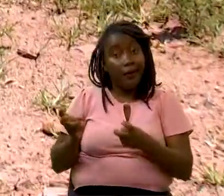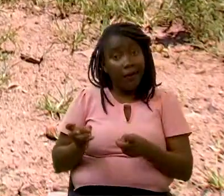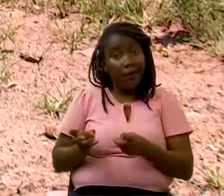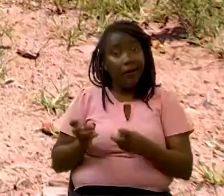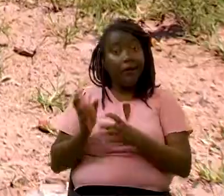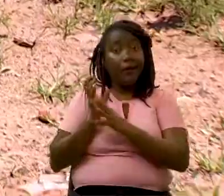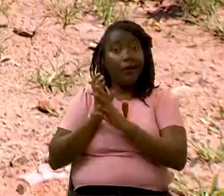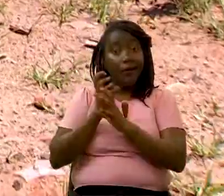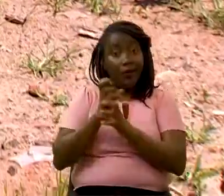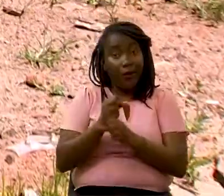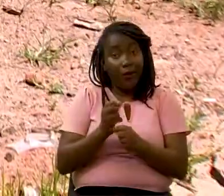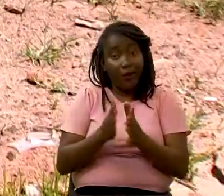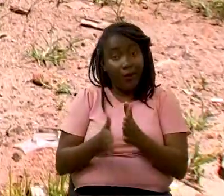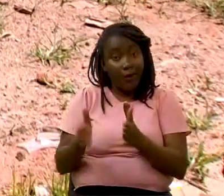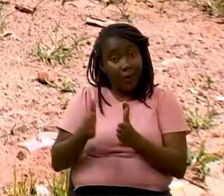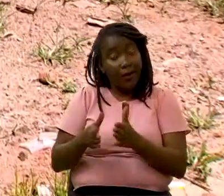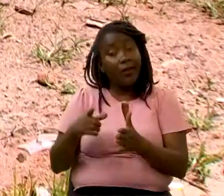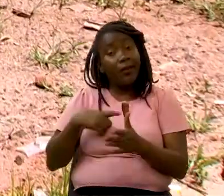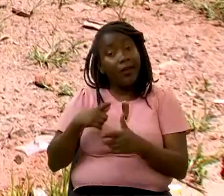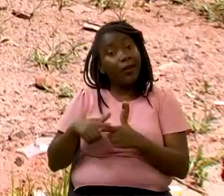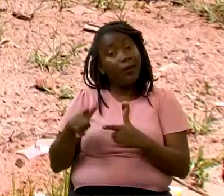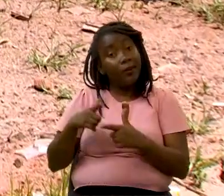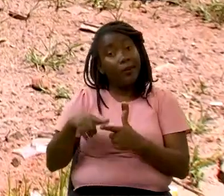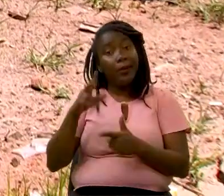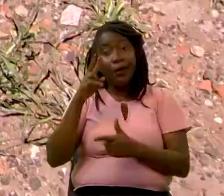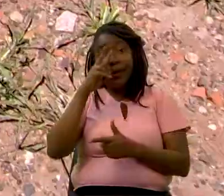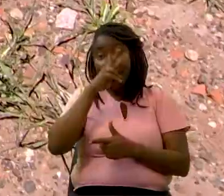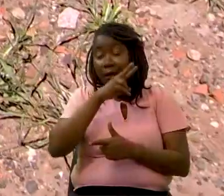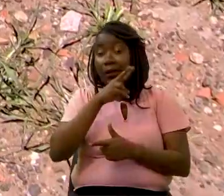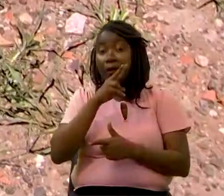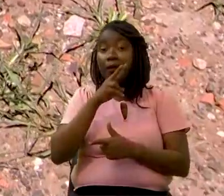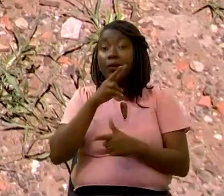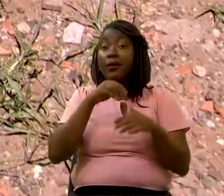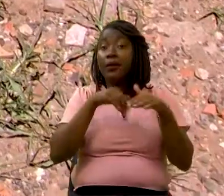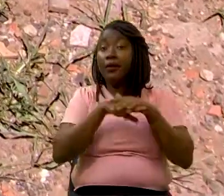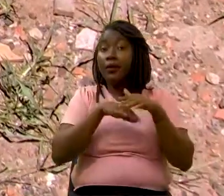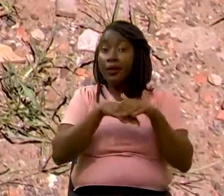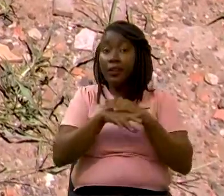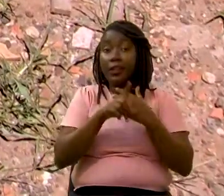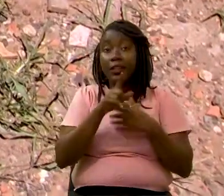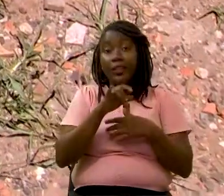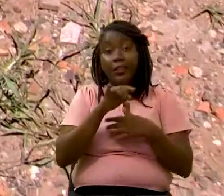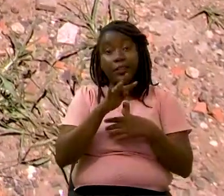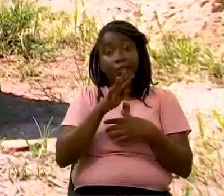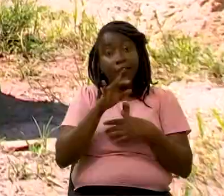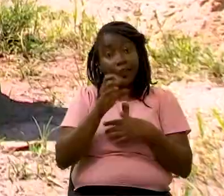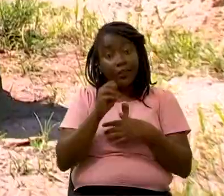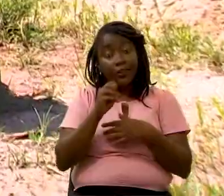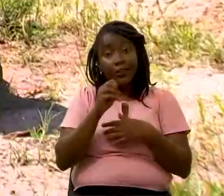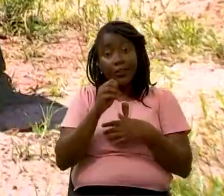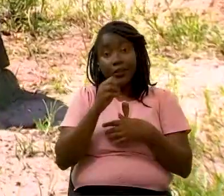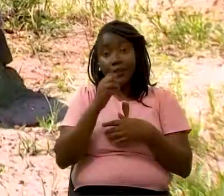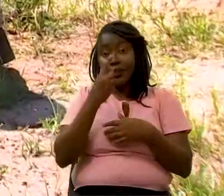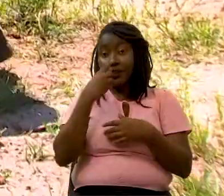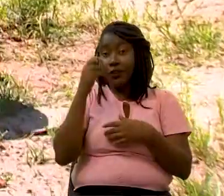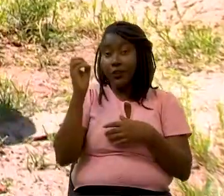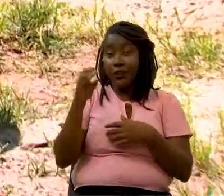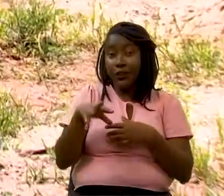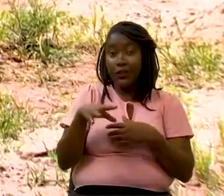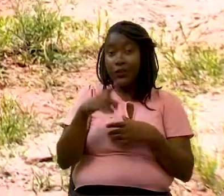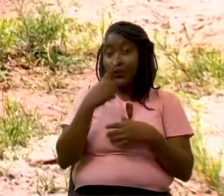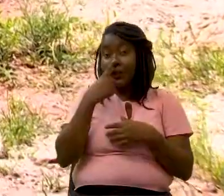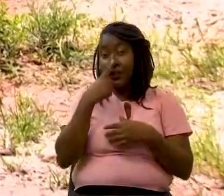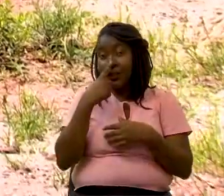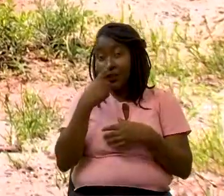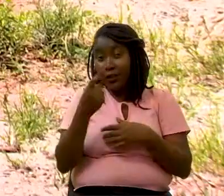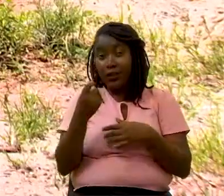gente notou ao longo do processo, tem um problema muito grande do acúmulo de lixo, né, que o pessoal acaba jogando